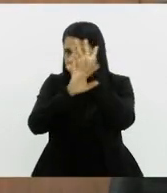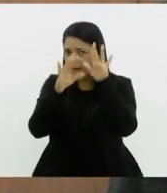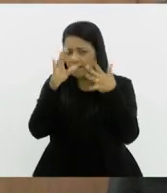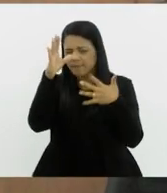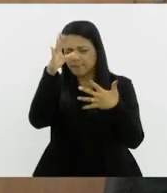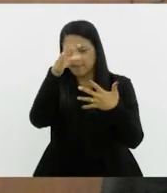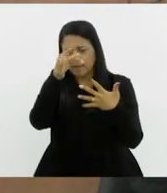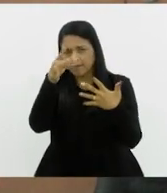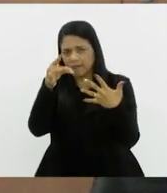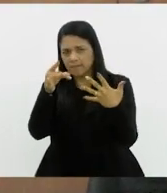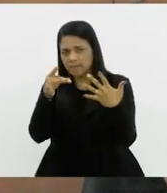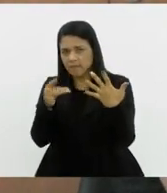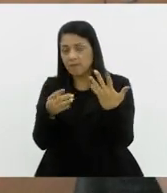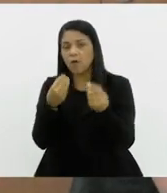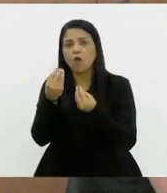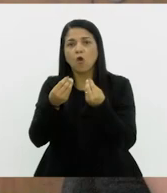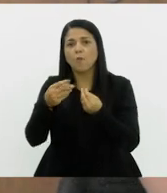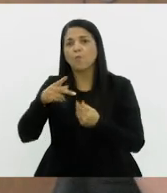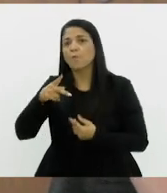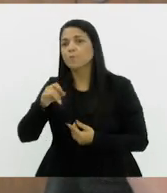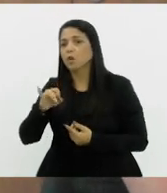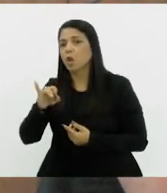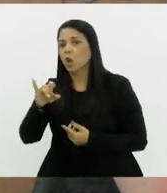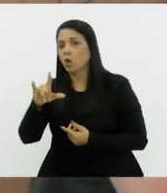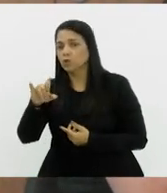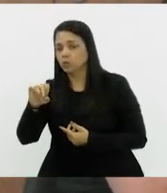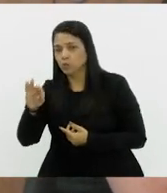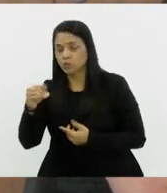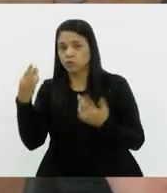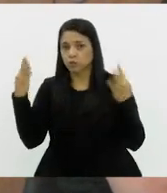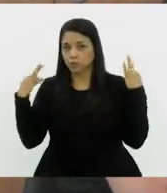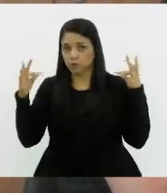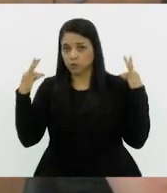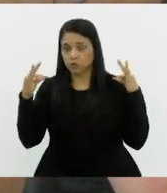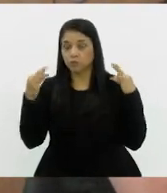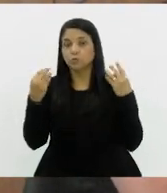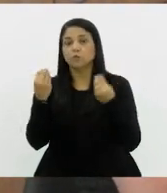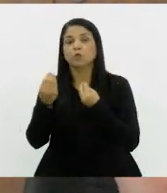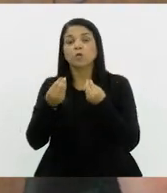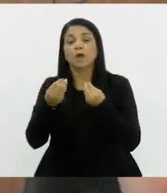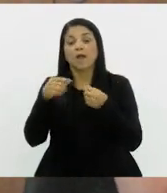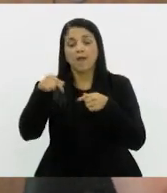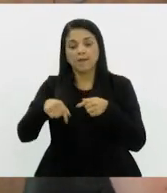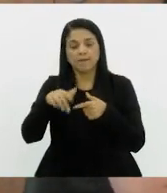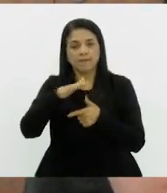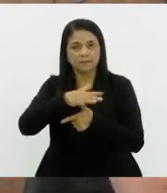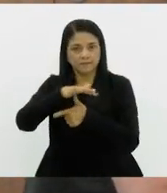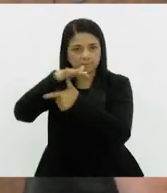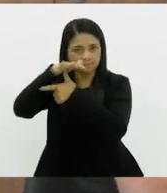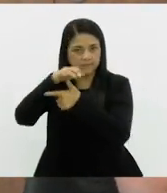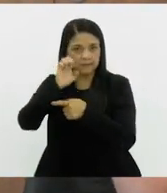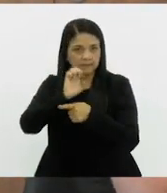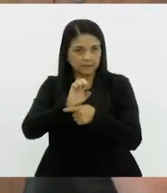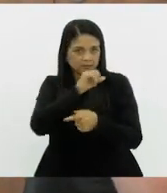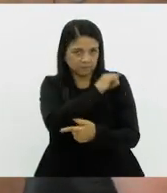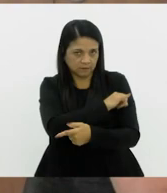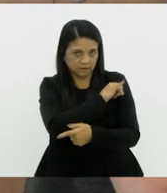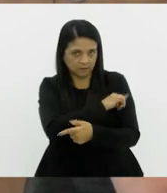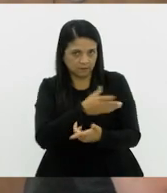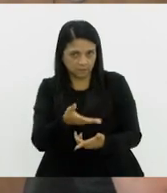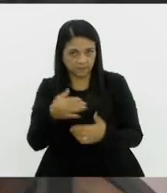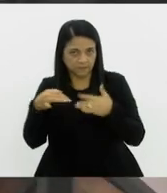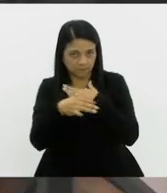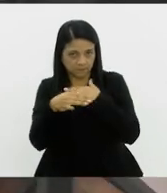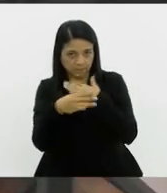detalhando como os operadores de turismo devem operar numa cidade tão complexa quanto o Rio de Janeiro. Não só